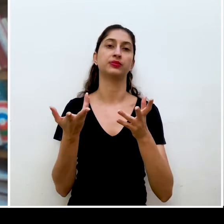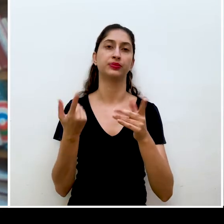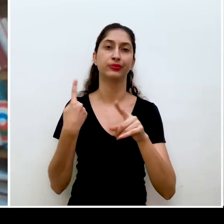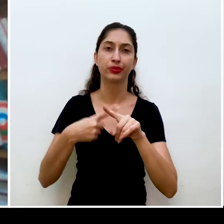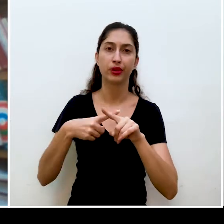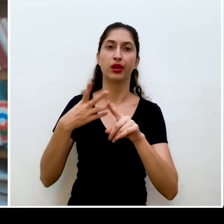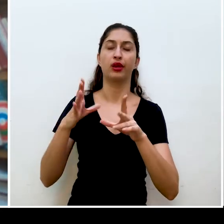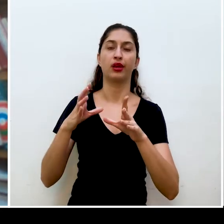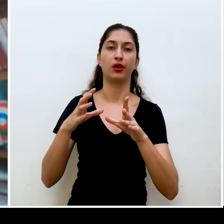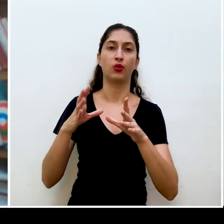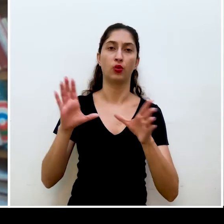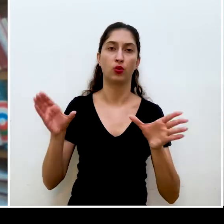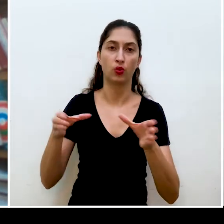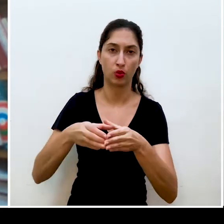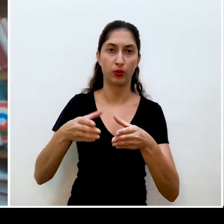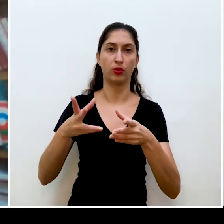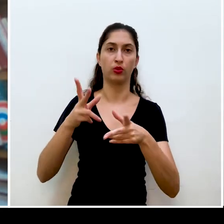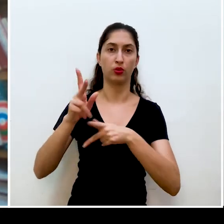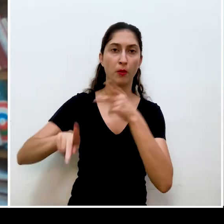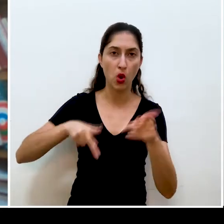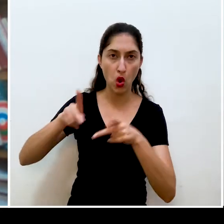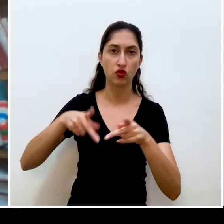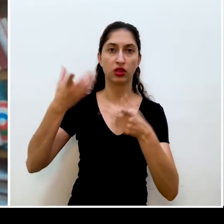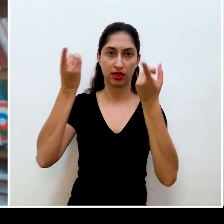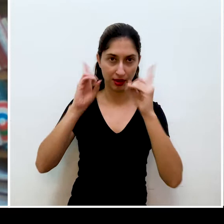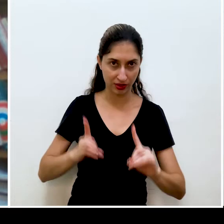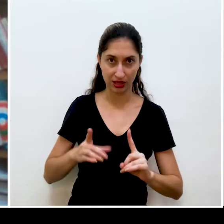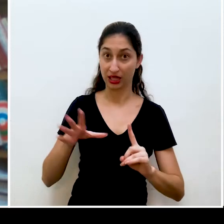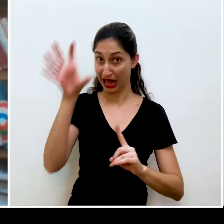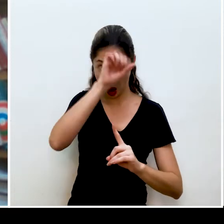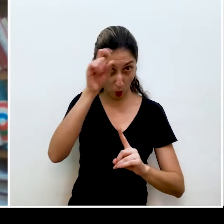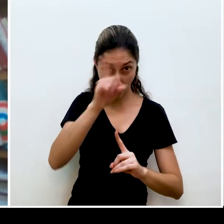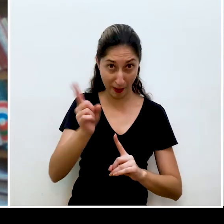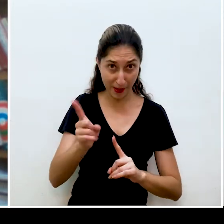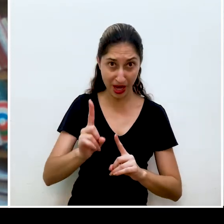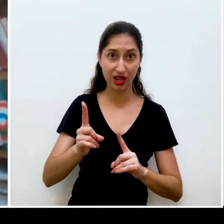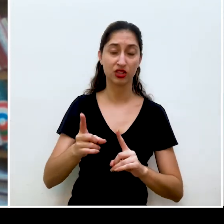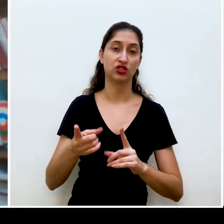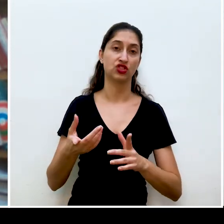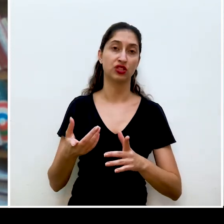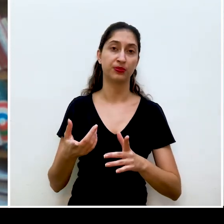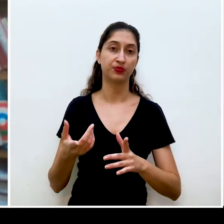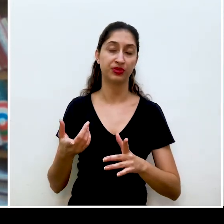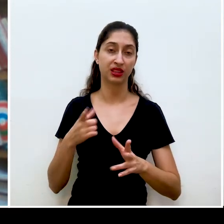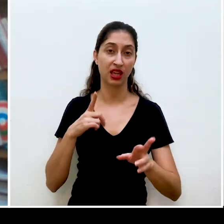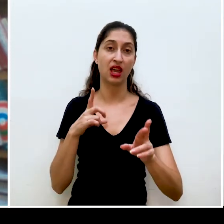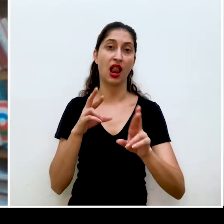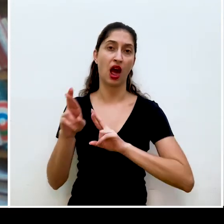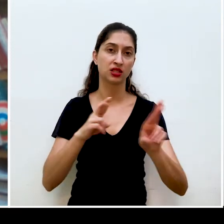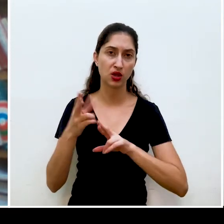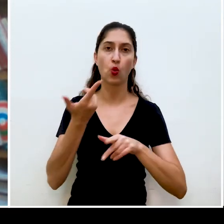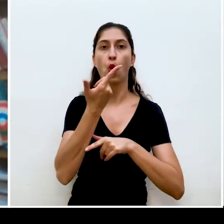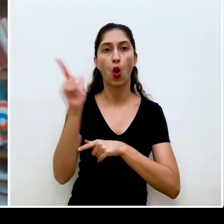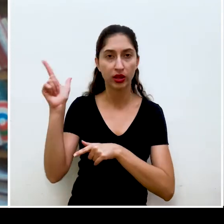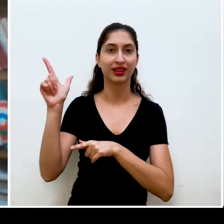parte da população deficiente que não aprende mesmo faz parte do... está relacionada às